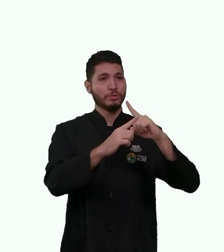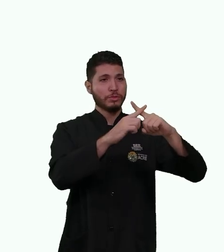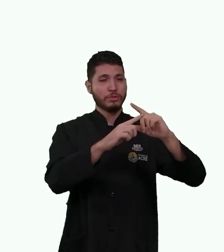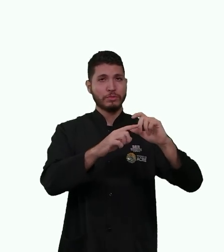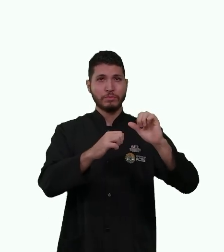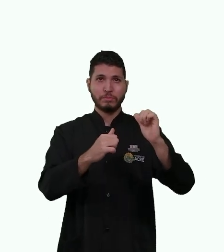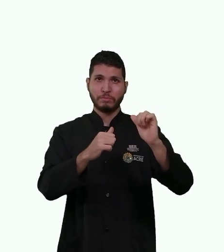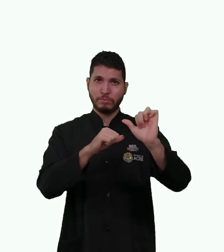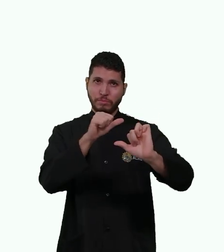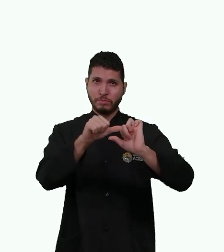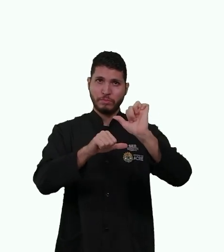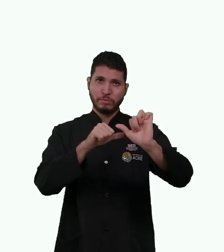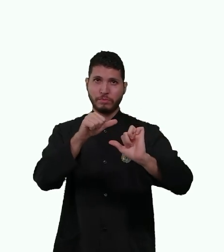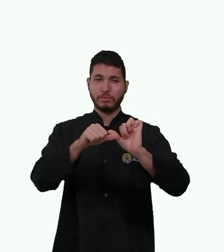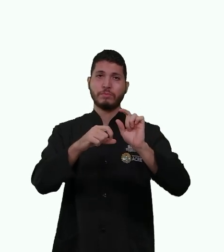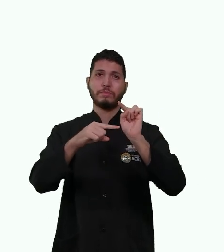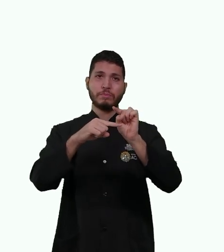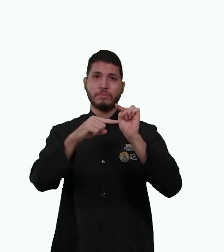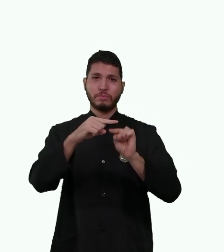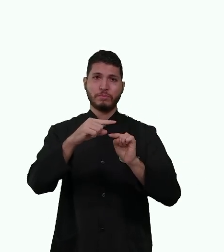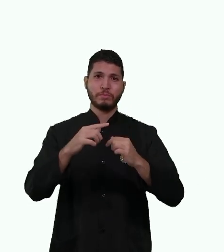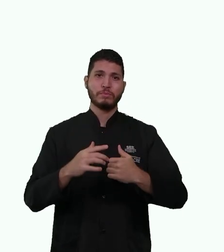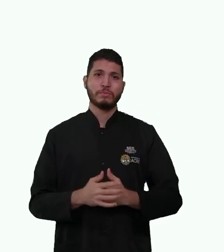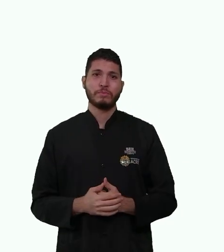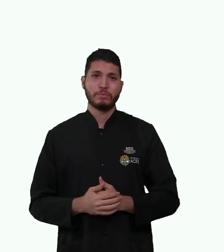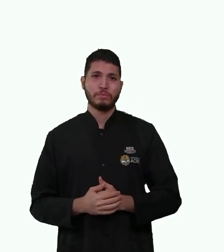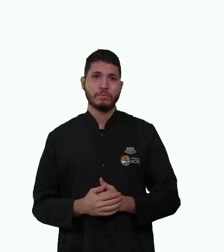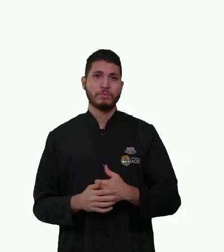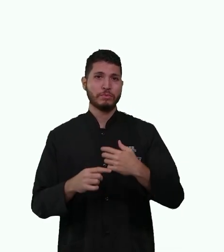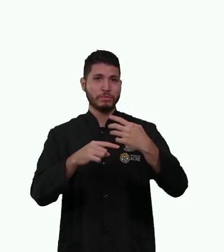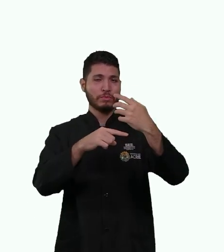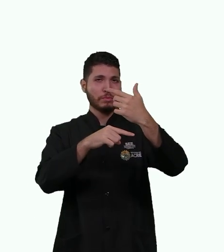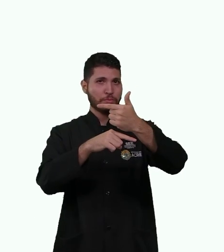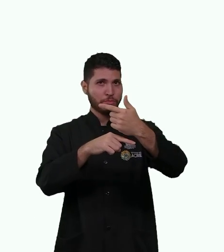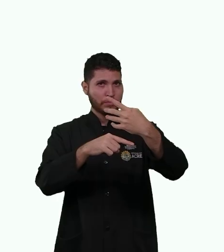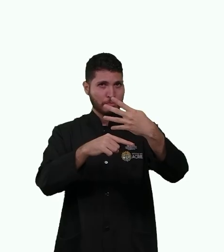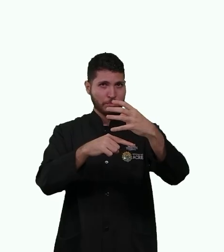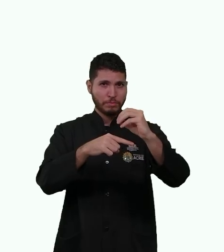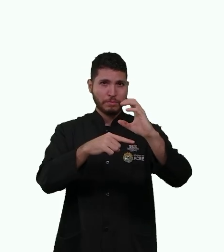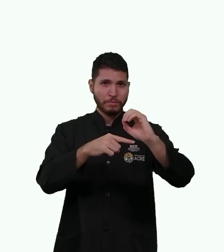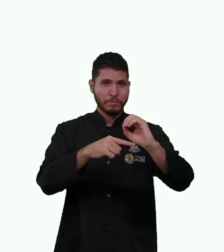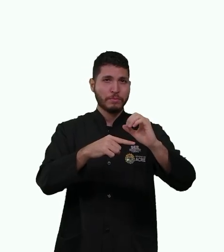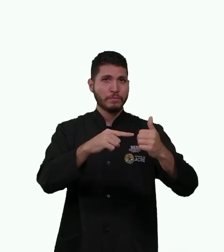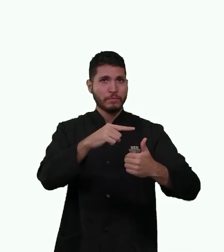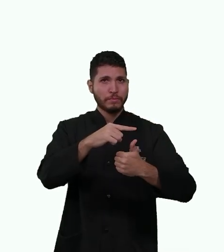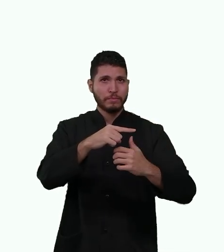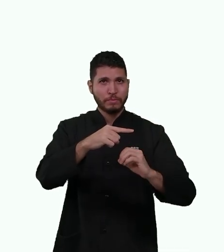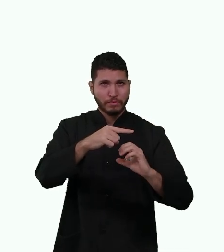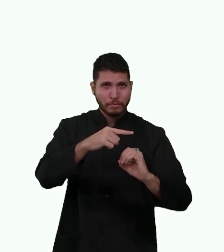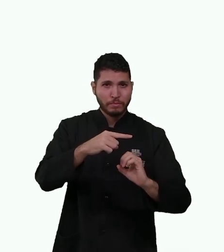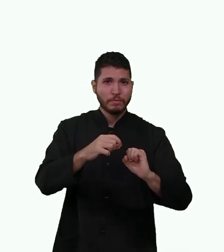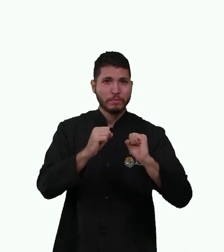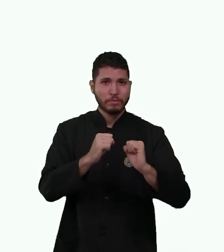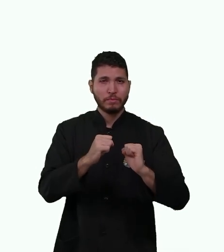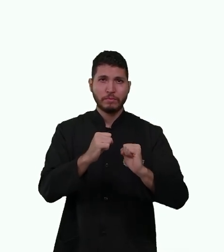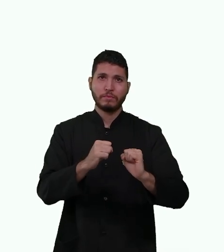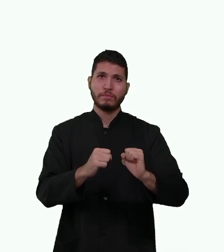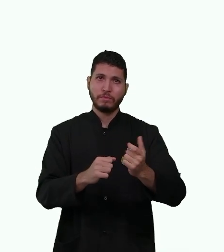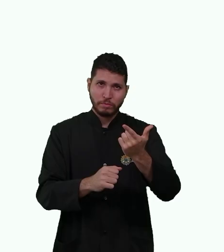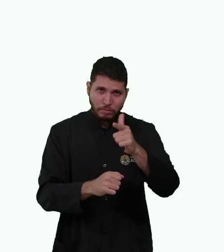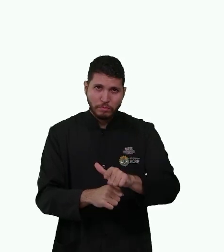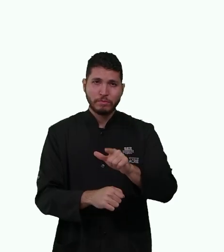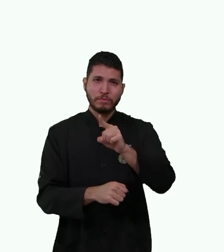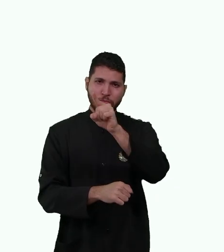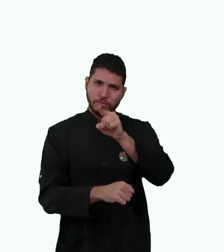nosso X será igual a 2.400 dividido para 100. Mais uma vez, você pode cancelar os zeros, 2 zeros em cima e 2